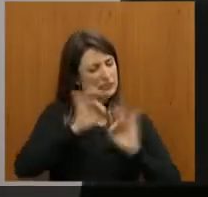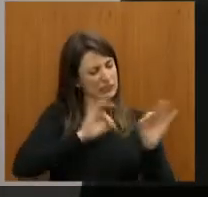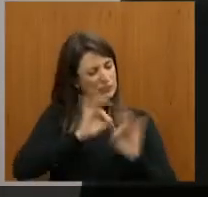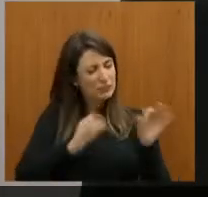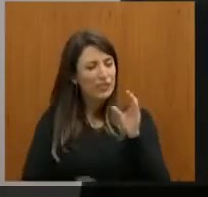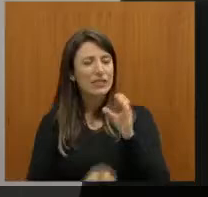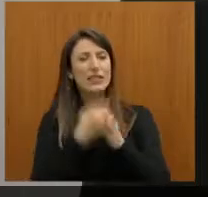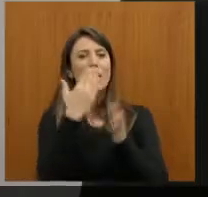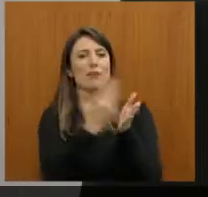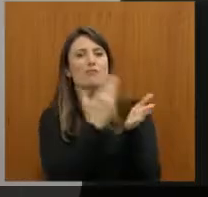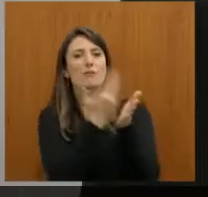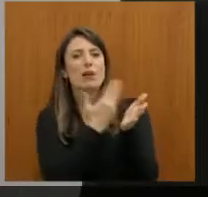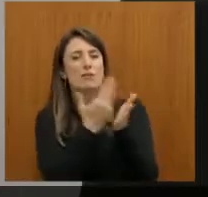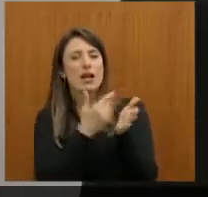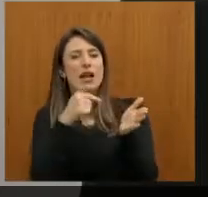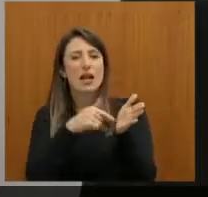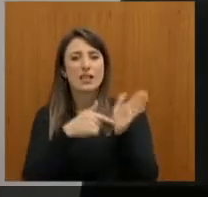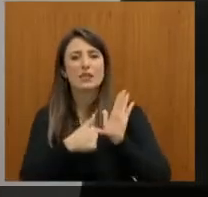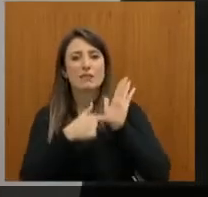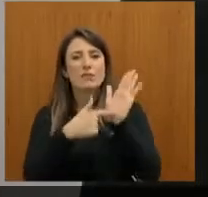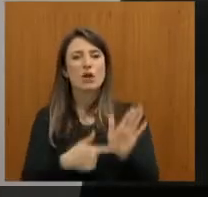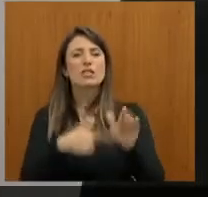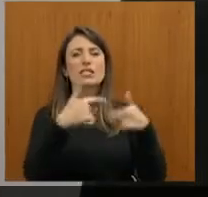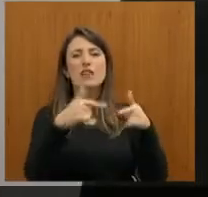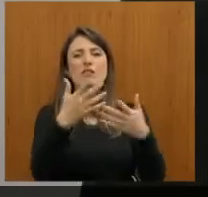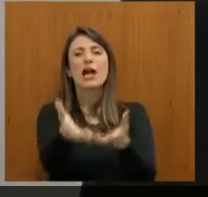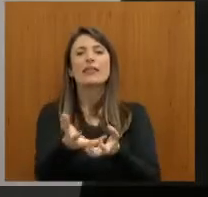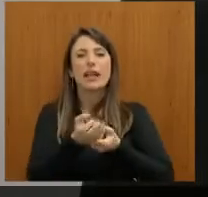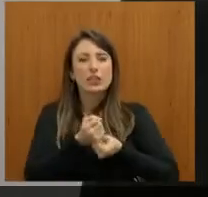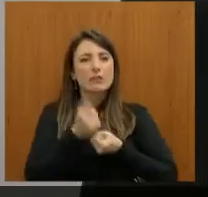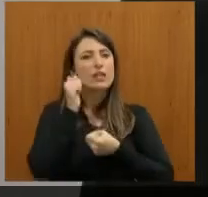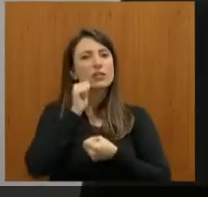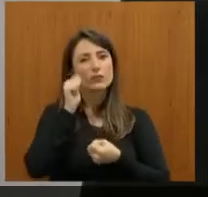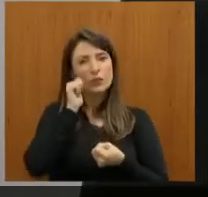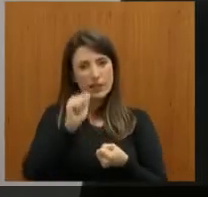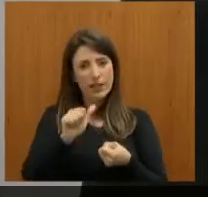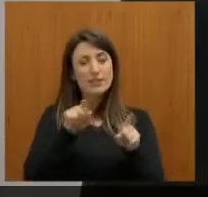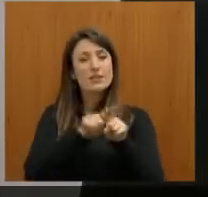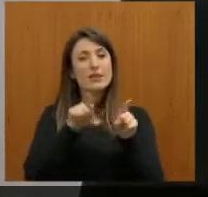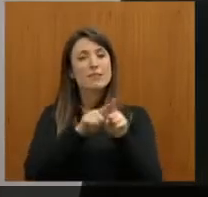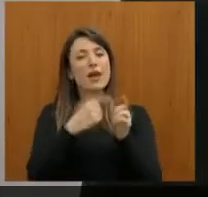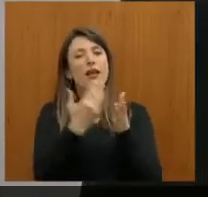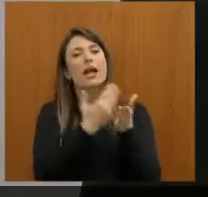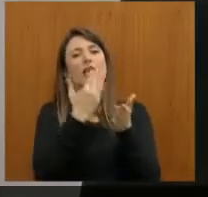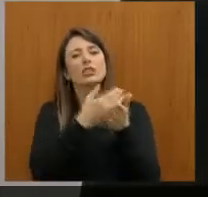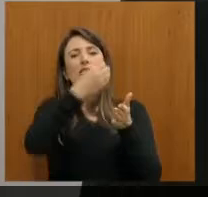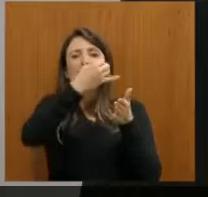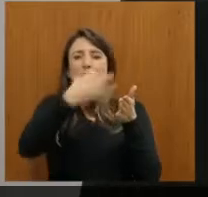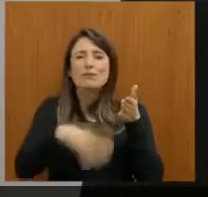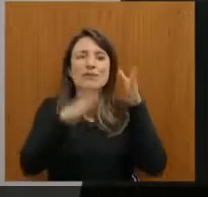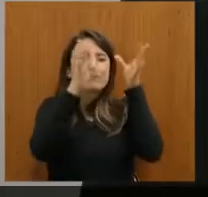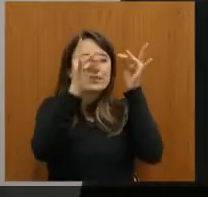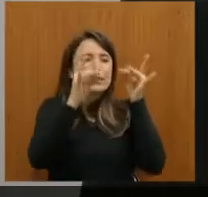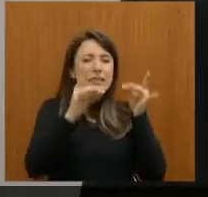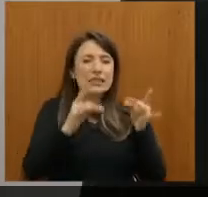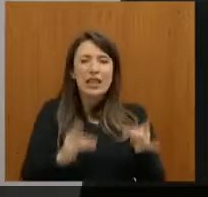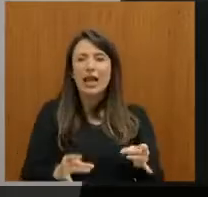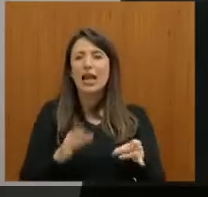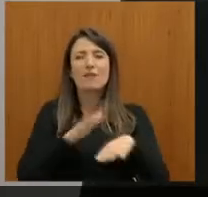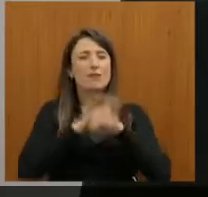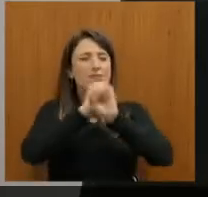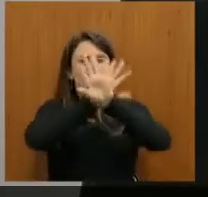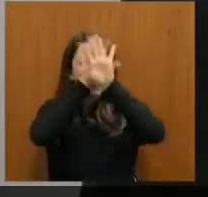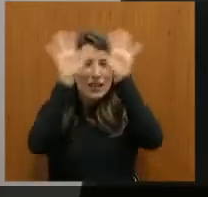os serviços de atendimento às mulheres e que explica com maior detalhe com mais profundidade